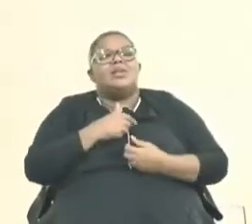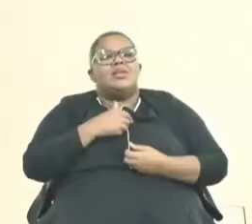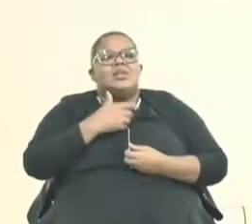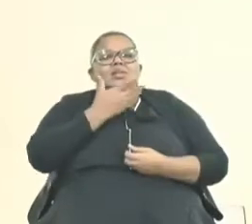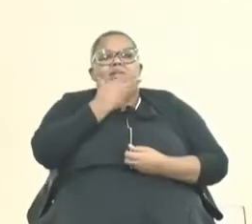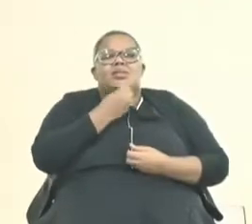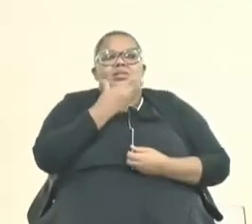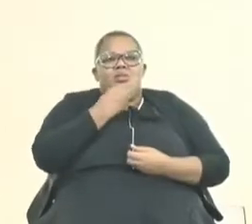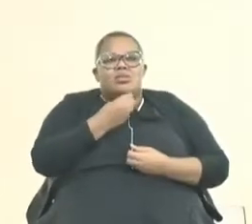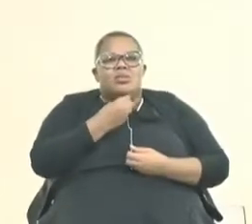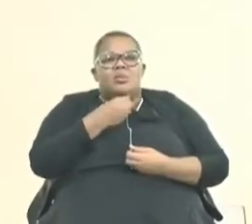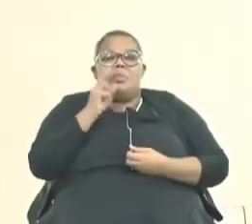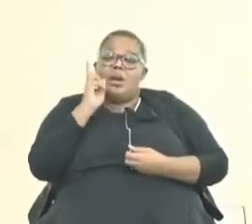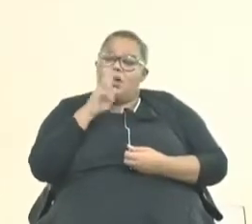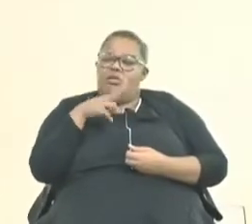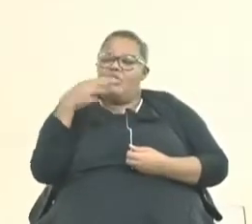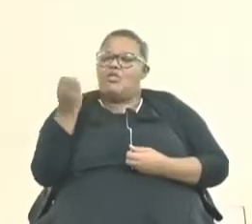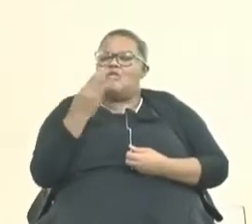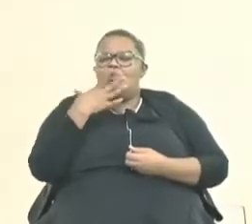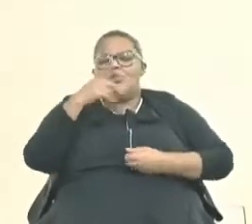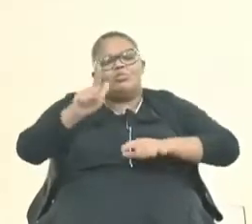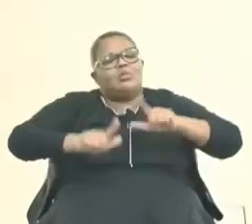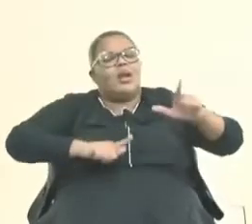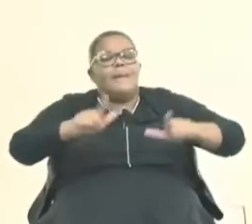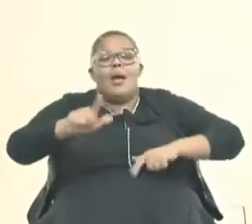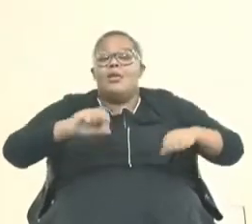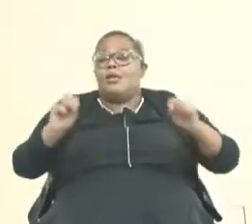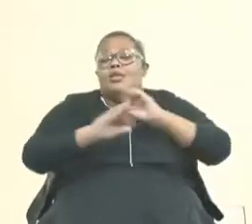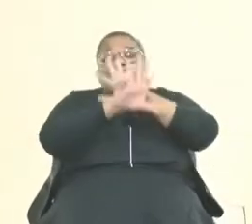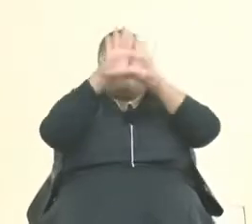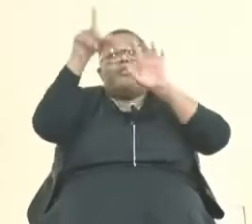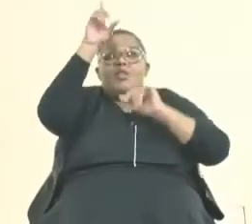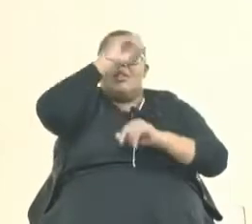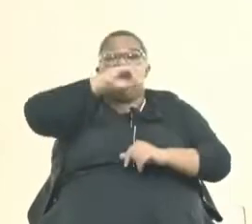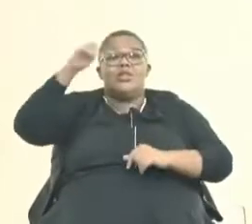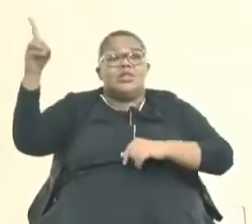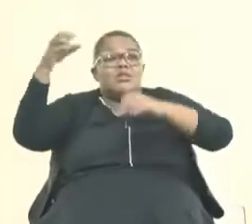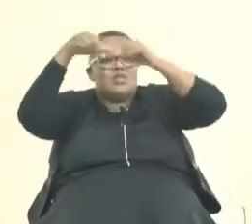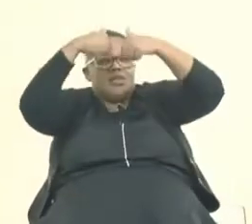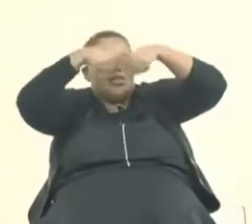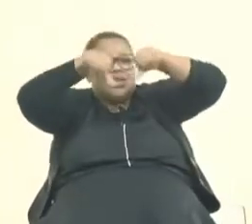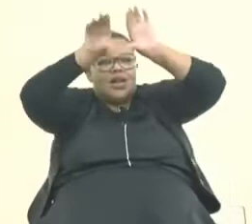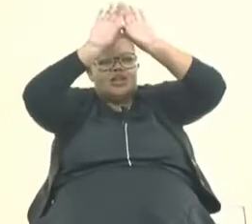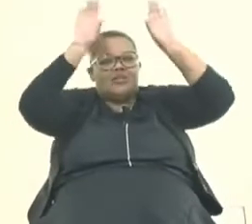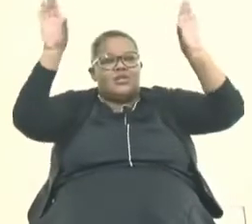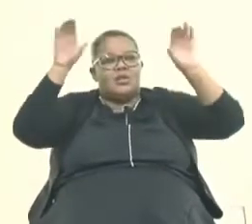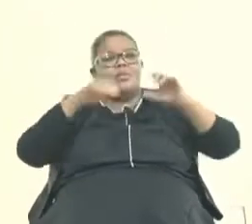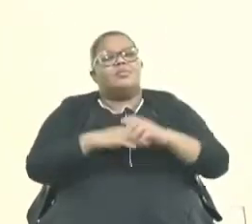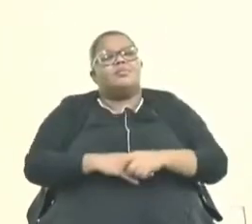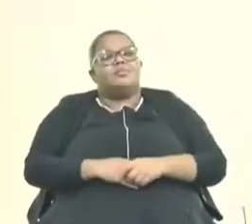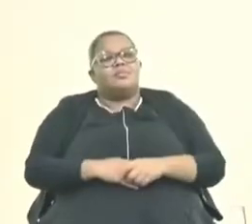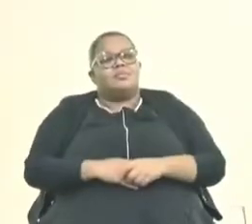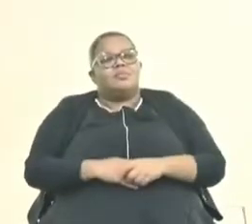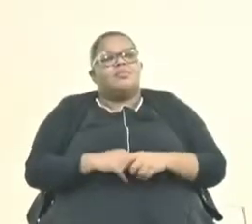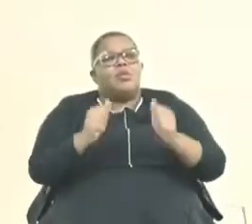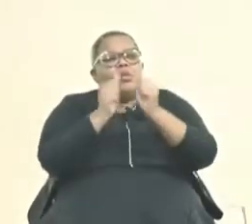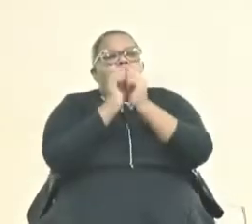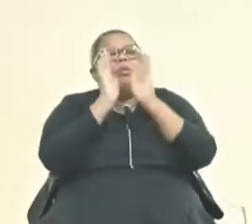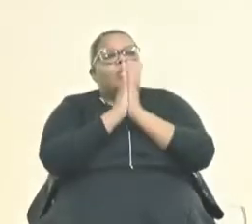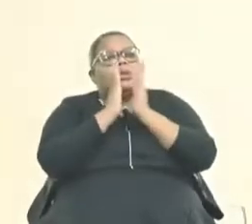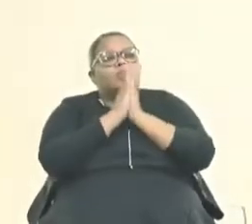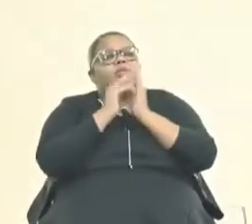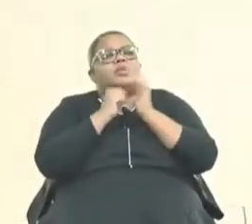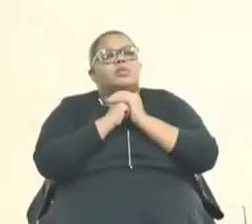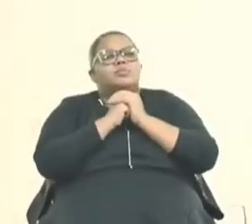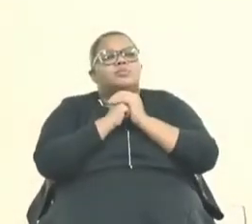que Vejam as vossas boas obras e glorifiquem a vosso pai que está nos céus morreu a história de secreto no coração